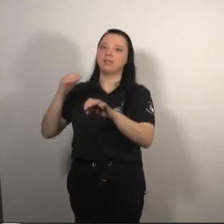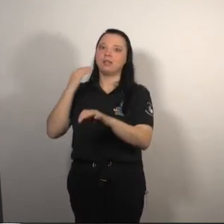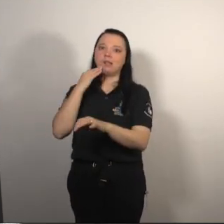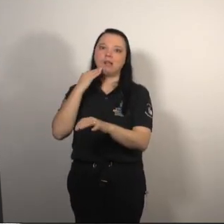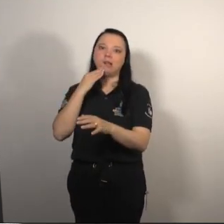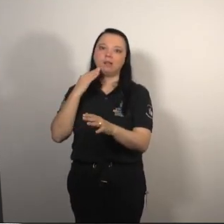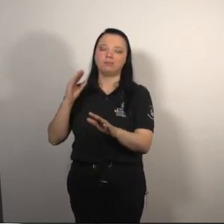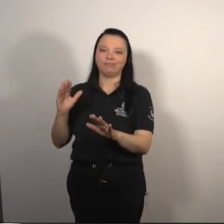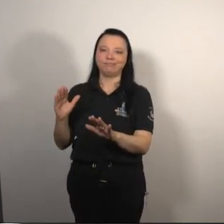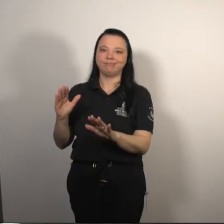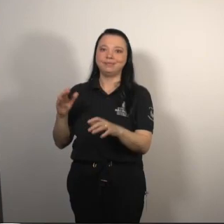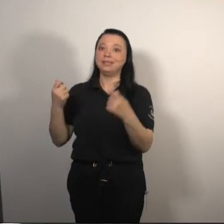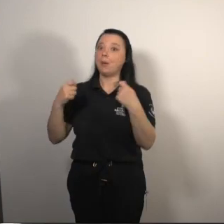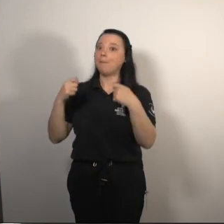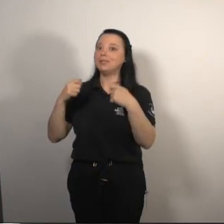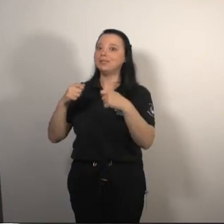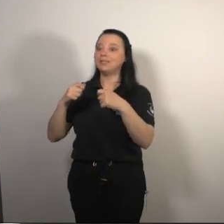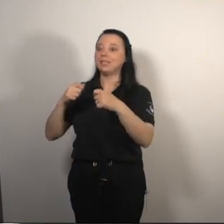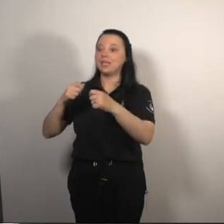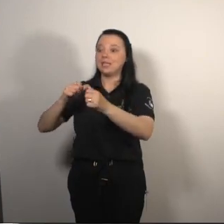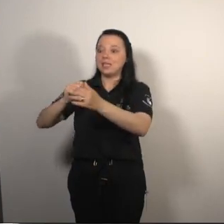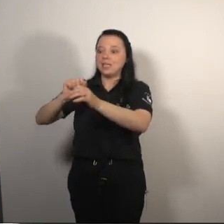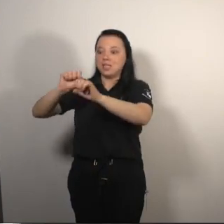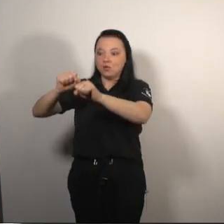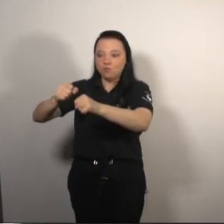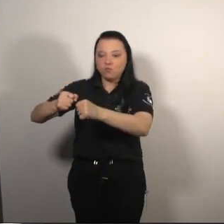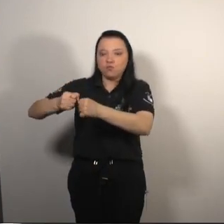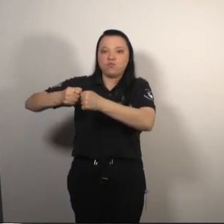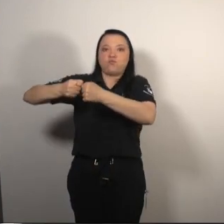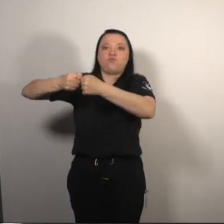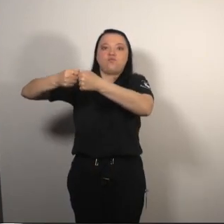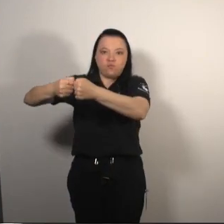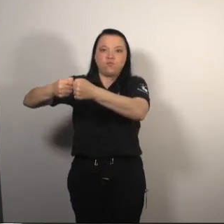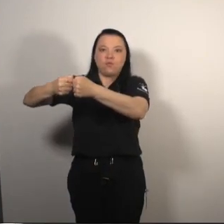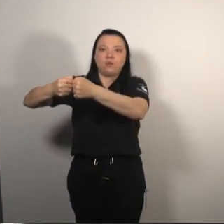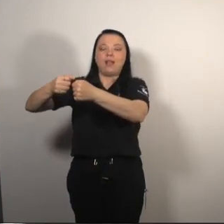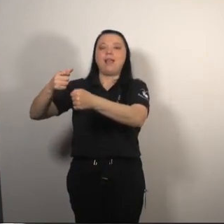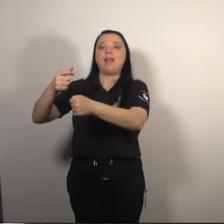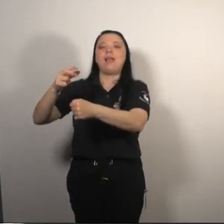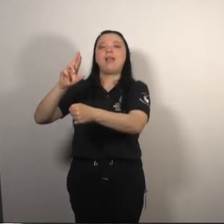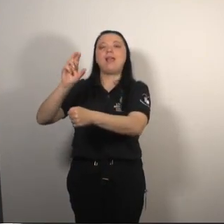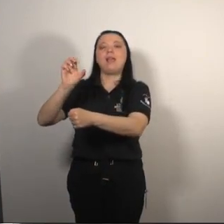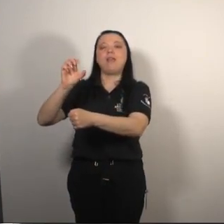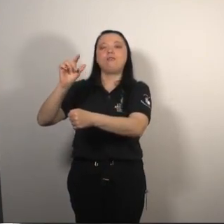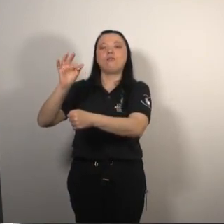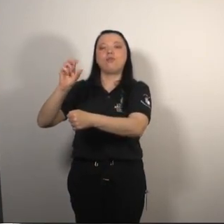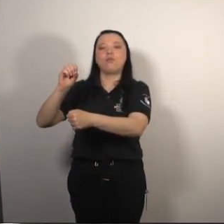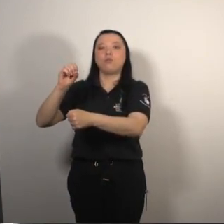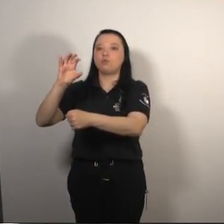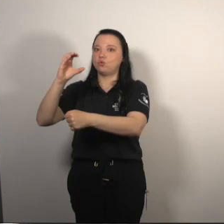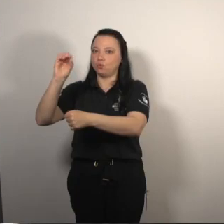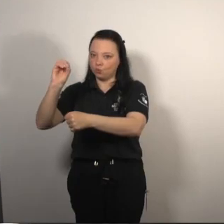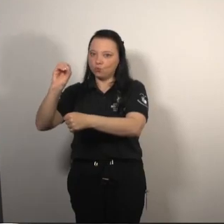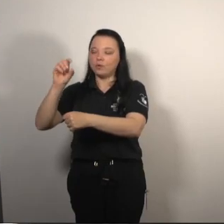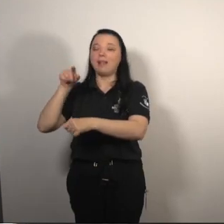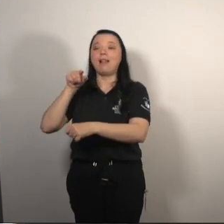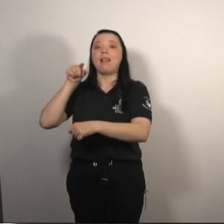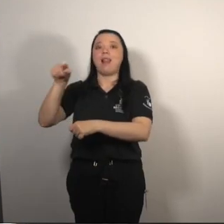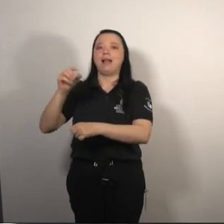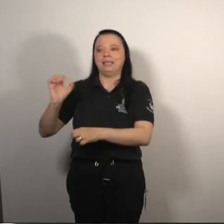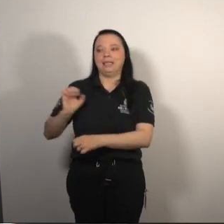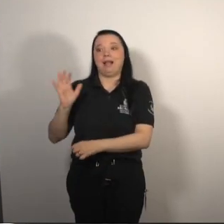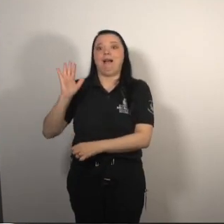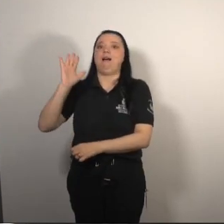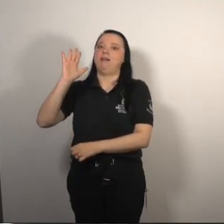um reforço da estrutura. Então, daí é gerado um projeto de reforço, que são as obras mais complexas, mais caras, é gerado